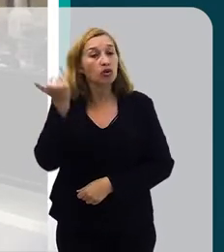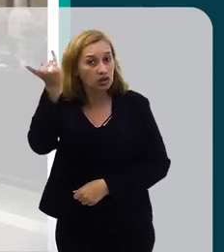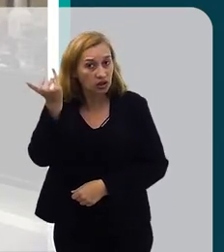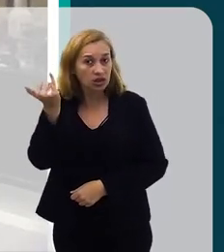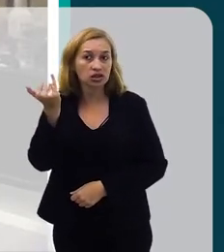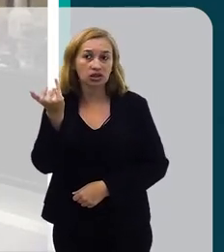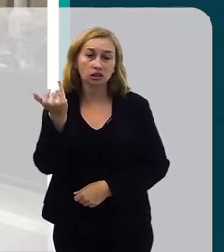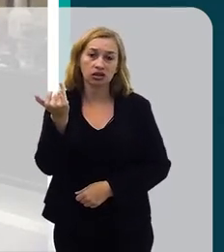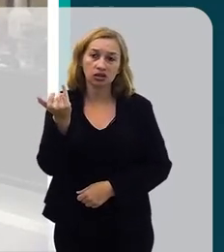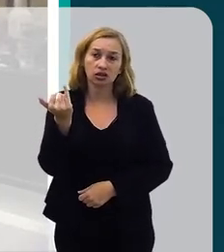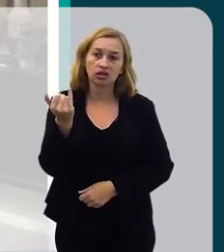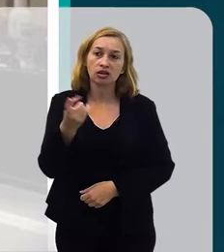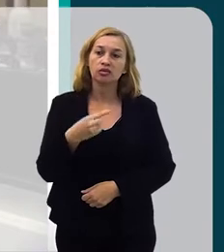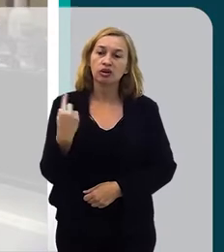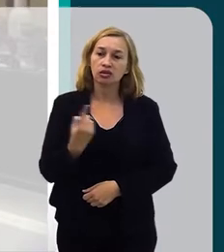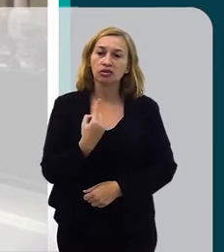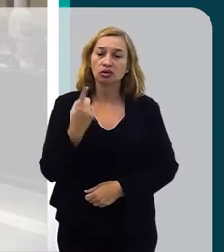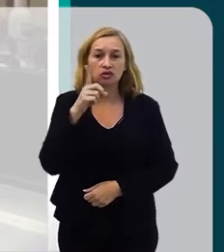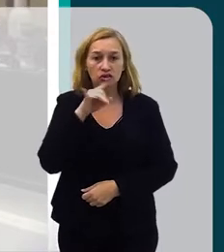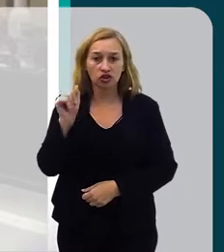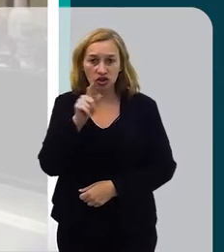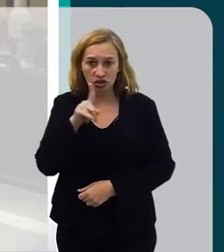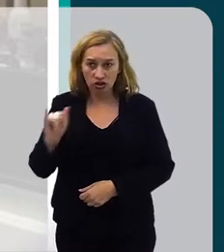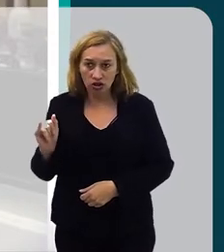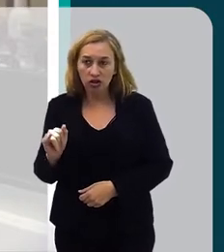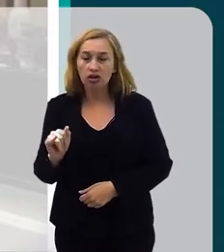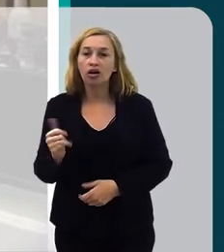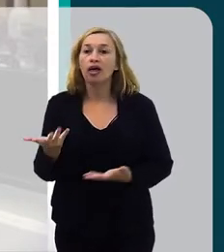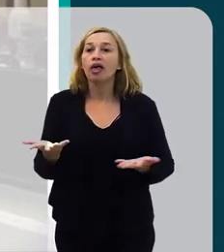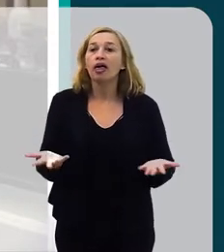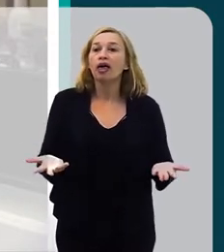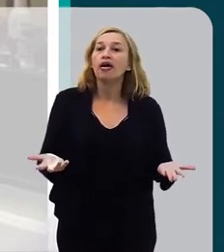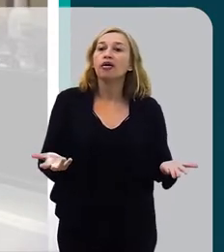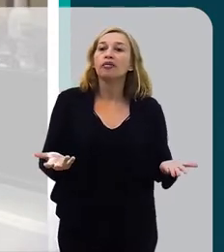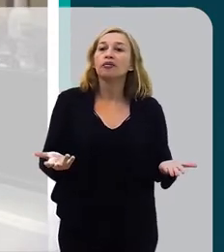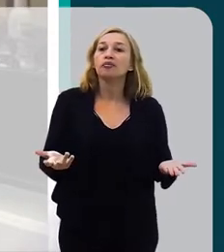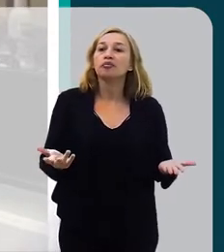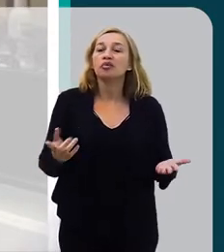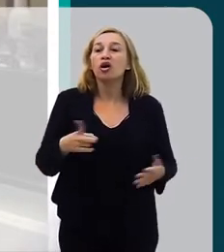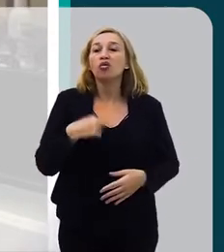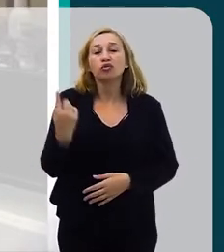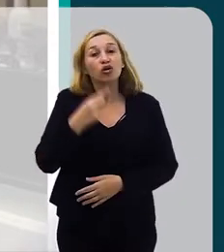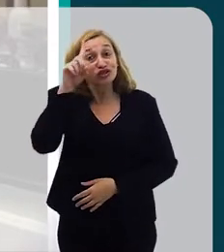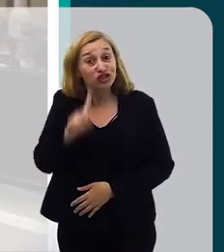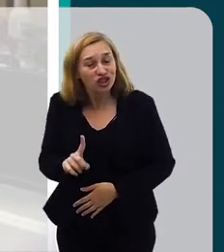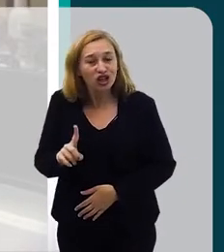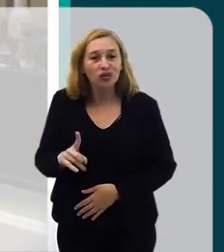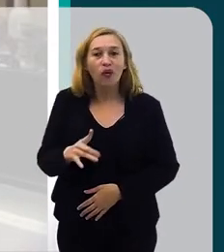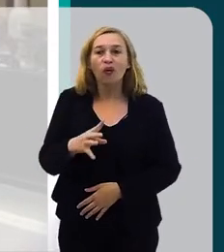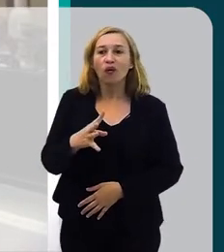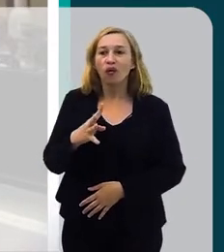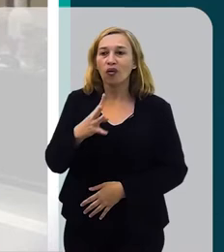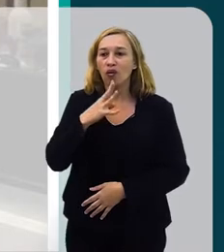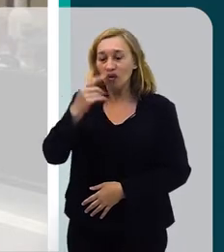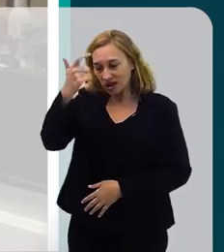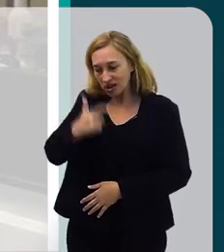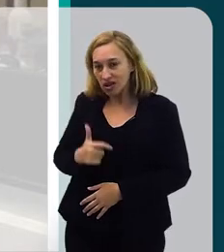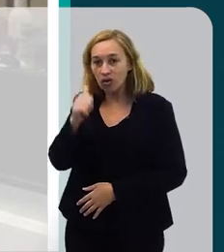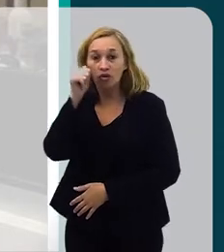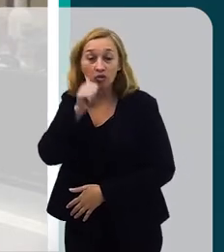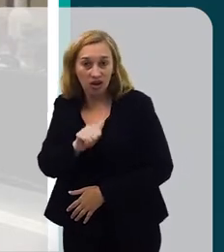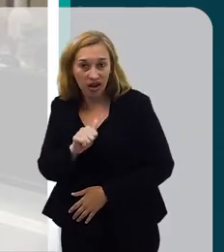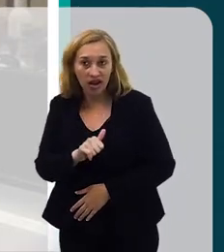é importantíssimo para os nossos dia a dia, né? É o nosso direito, né, ser